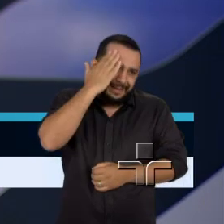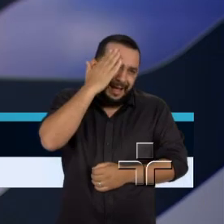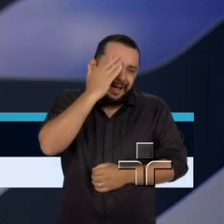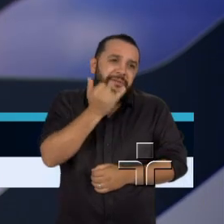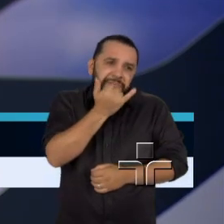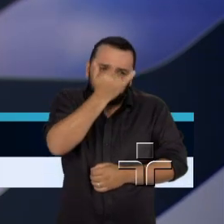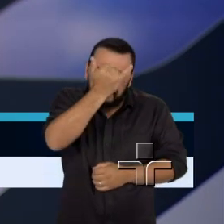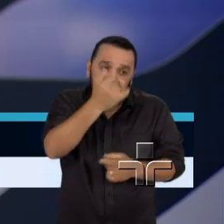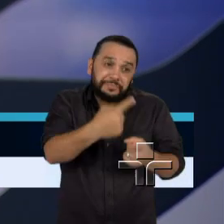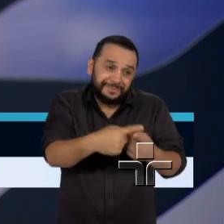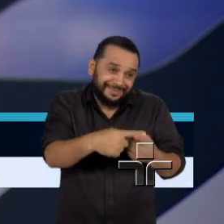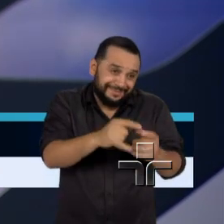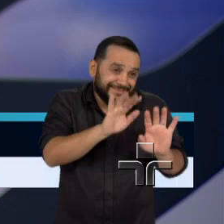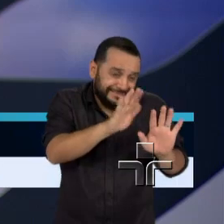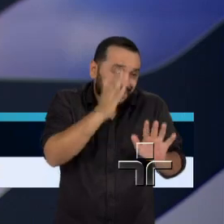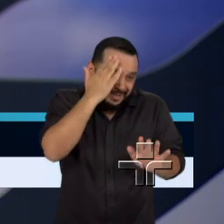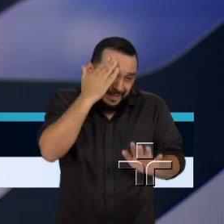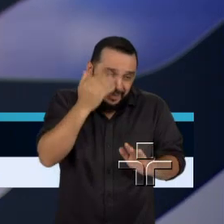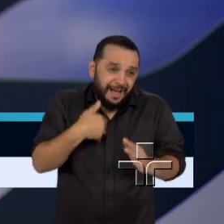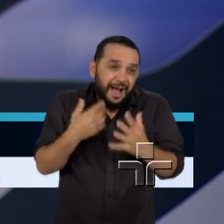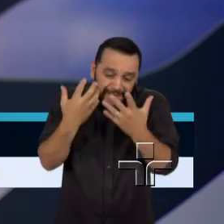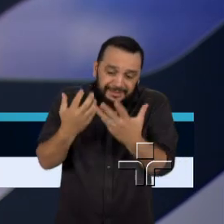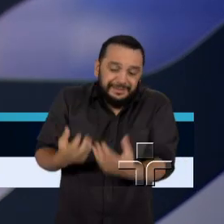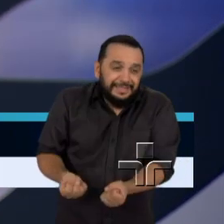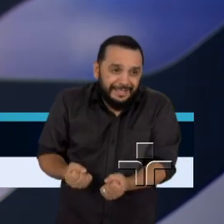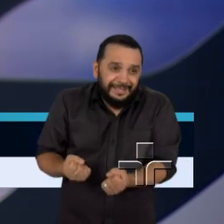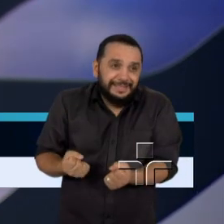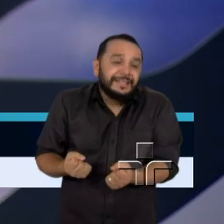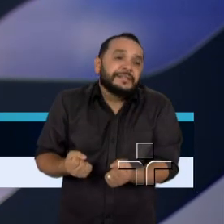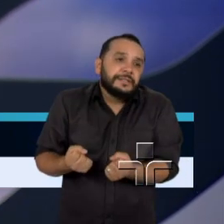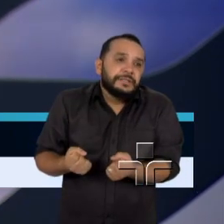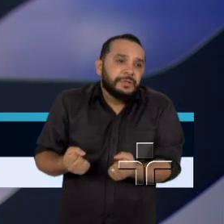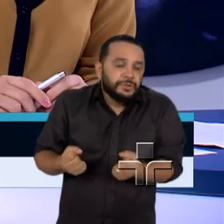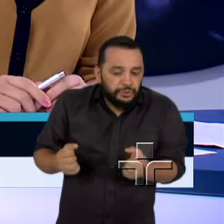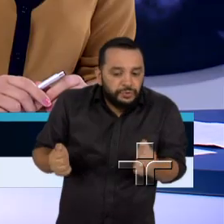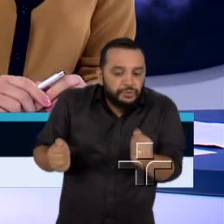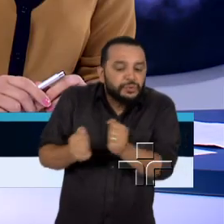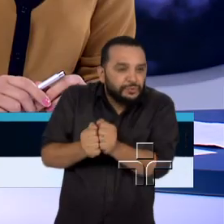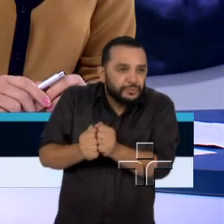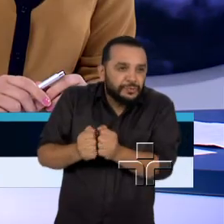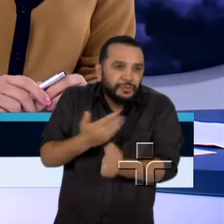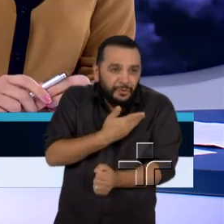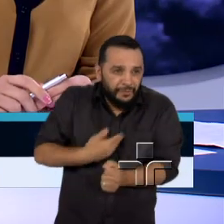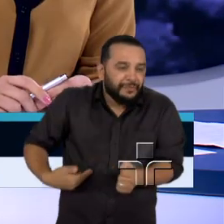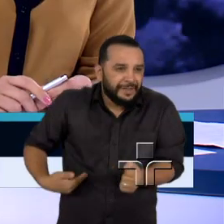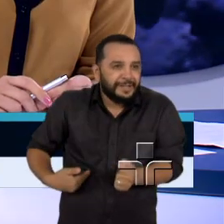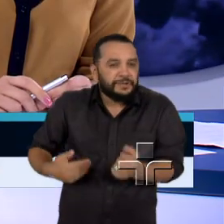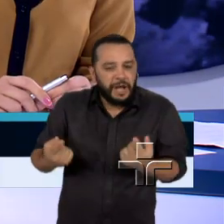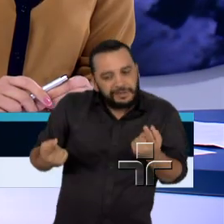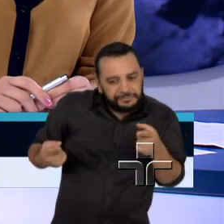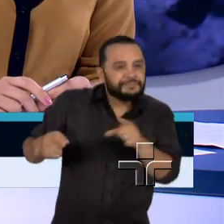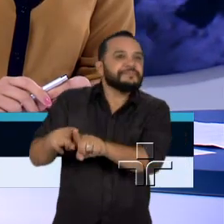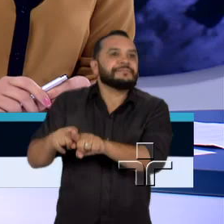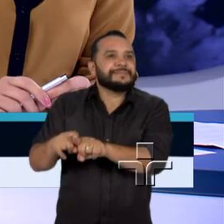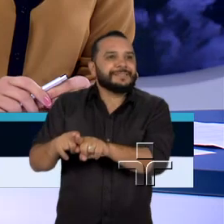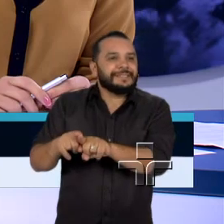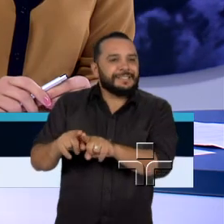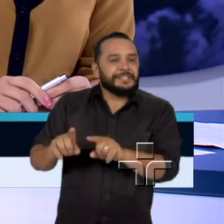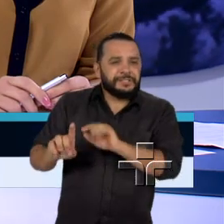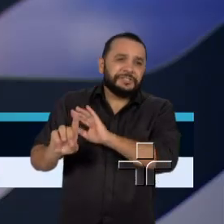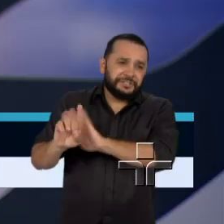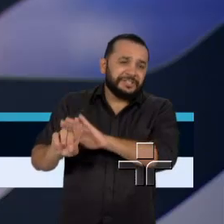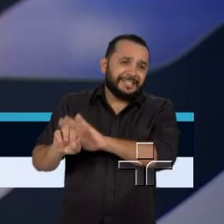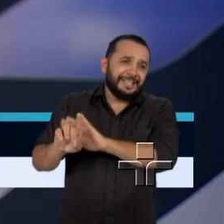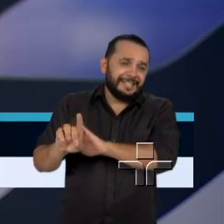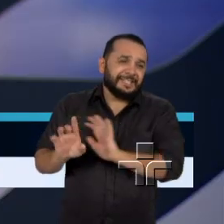aceita fazer parte do governo, né, ele se associa a um lado, digamos assim, do espectro político, aqueles que o apoiam muito bem,